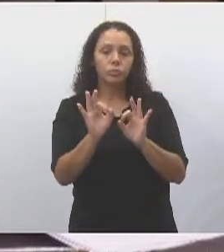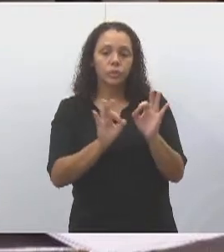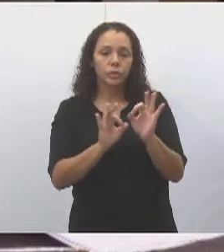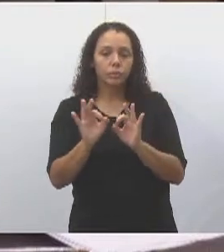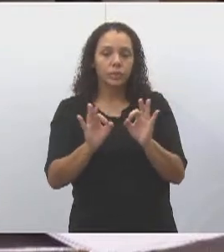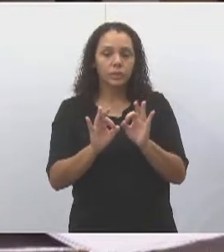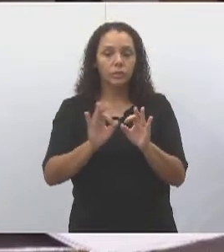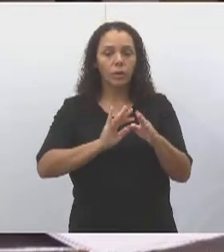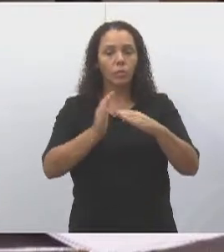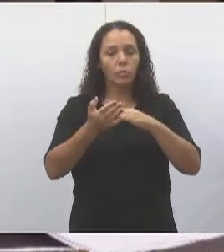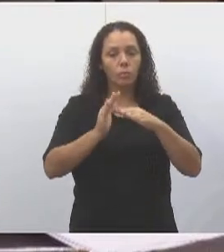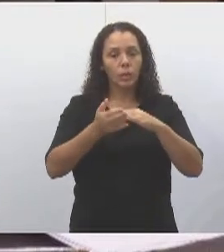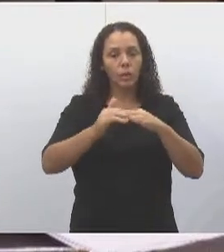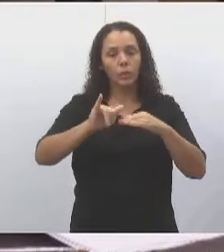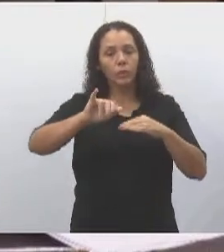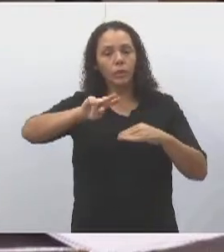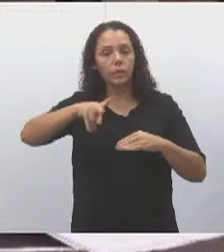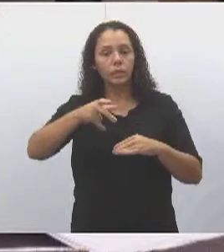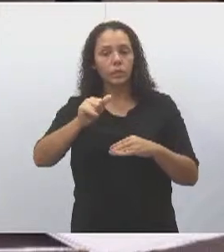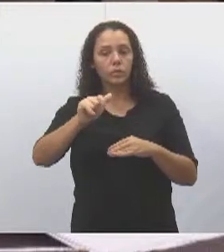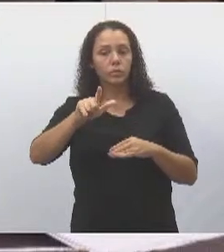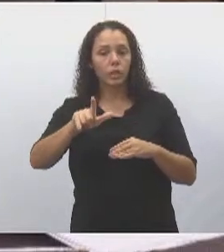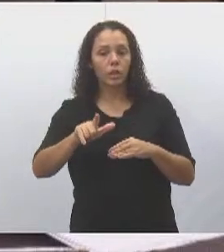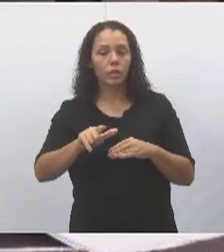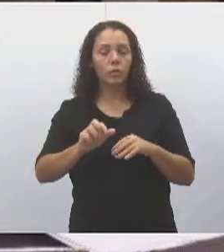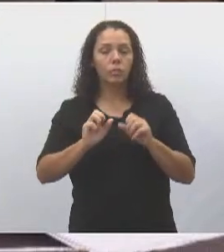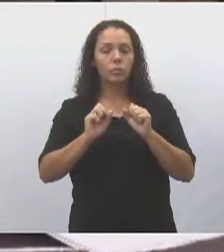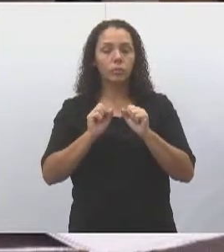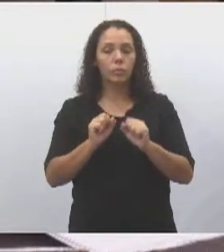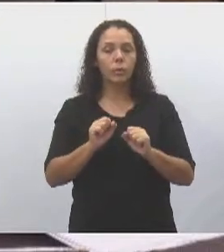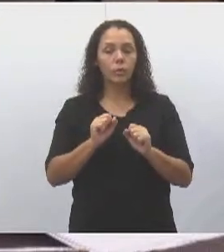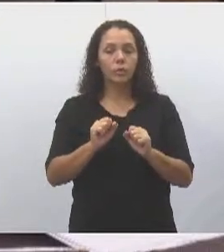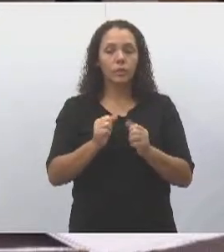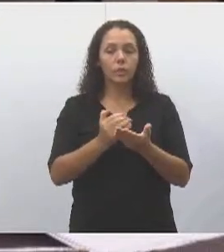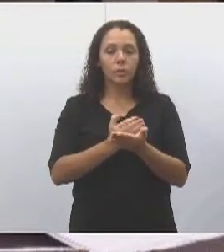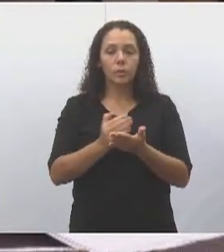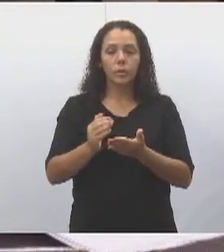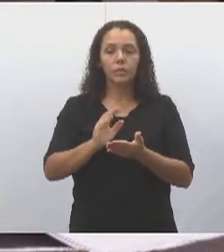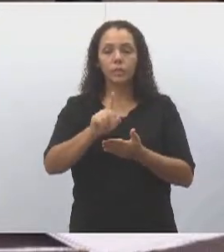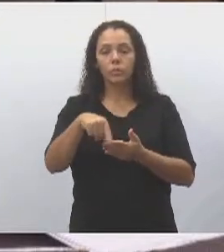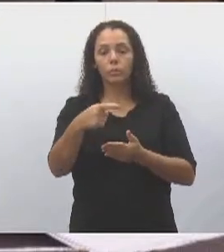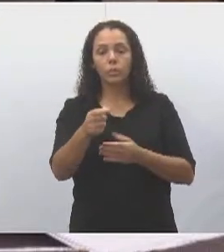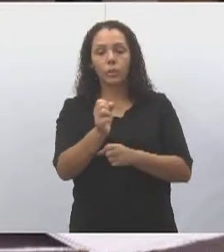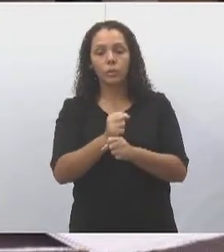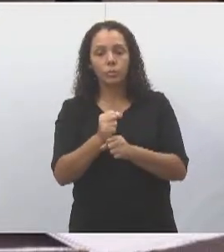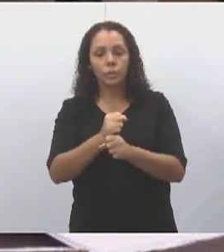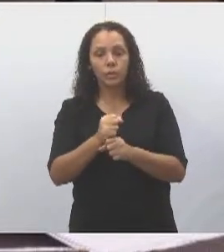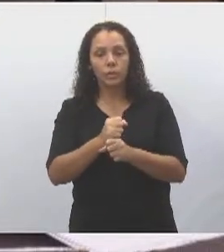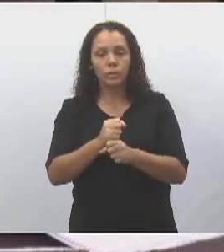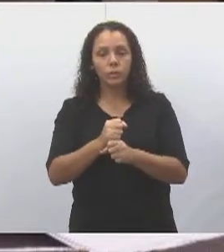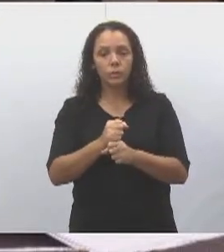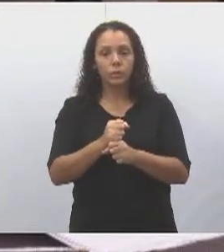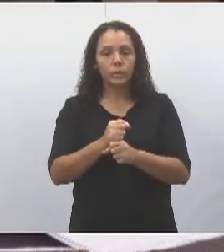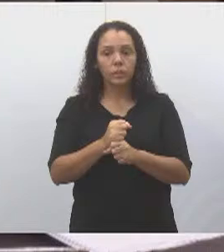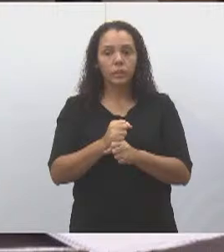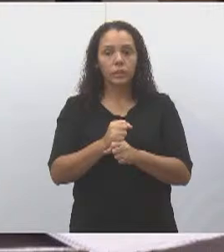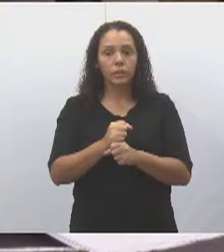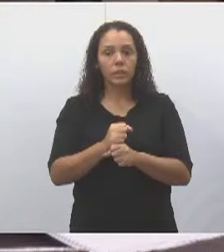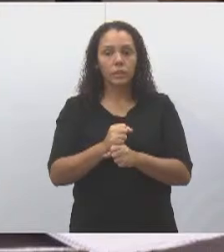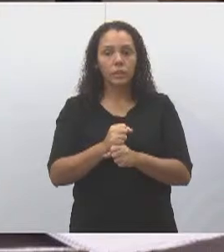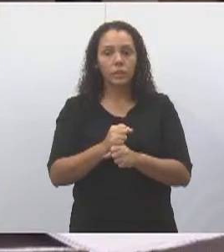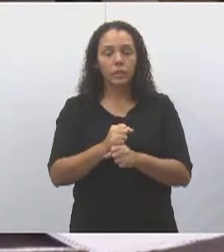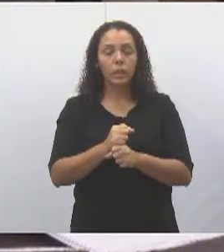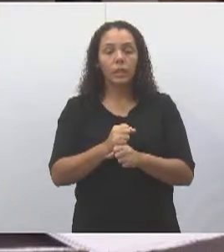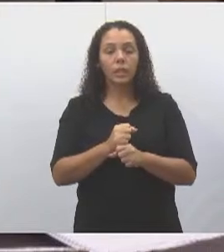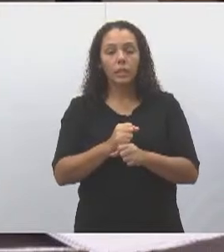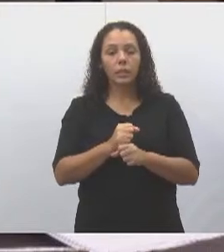o IJAL, ela poderá entrar a partir do ano que vem, que é o plano plurianual, que nós vamos planejar